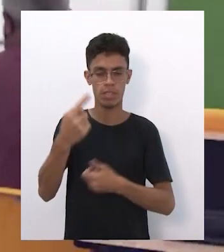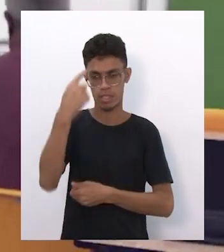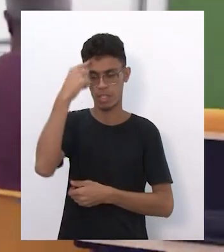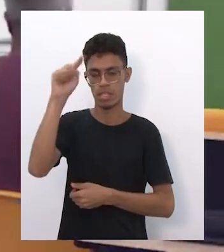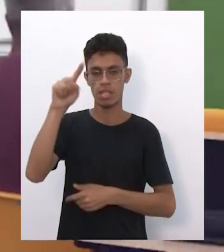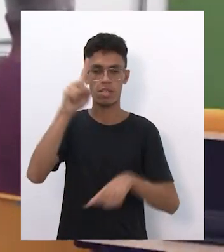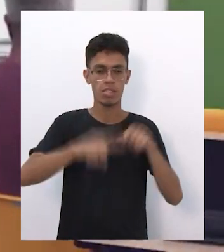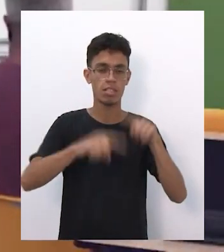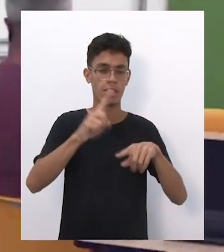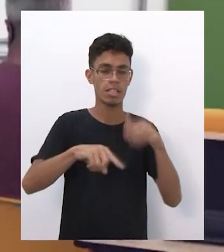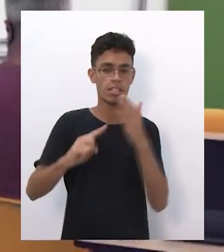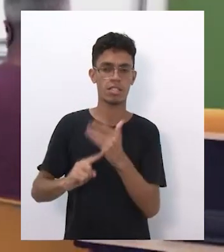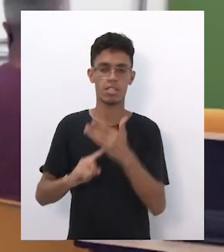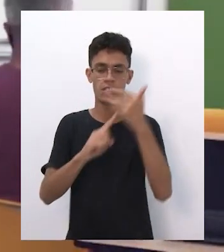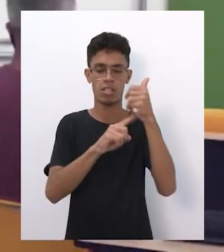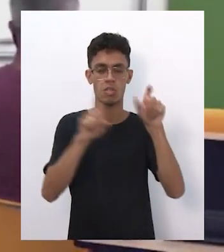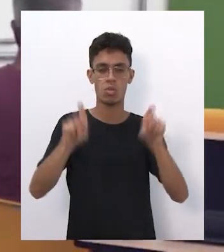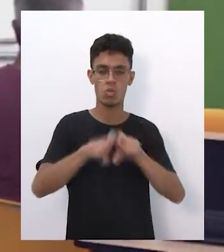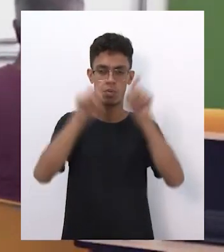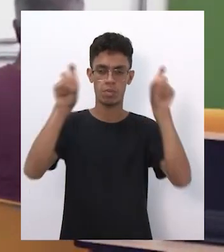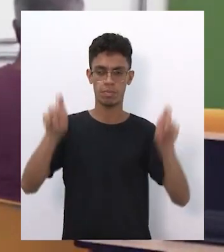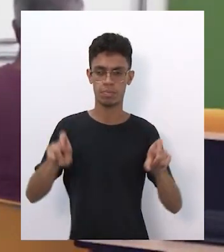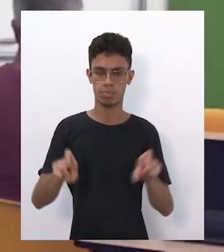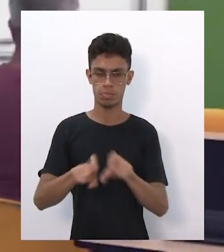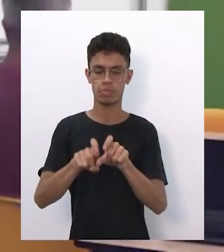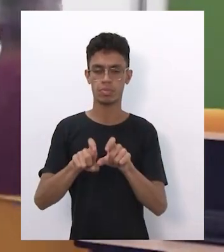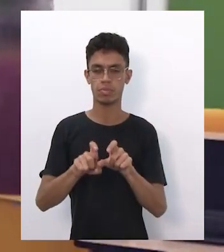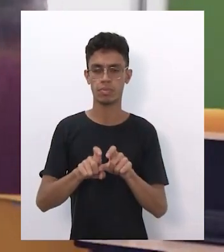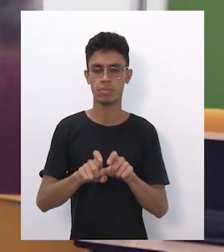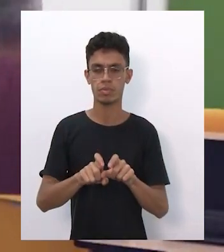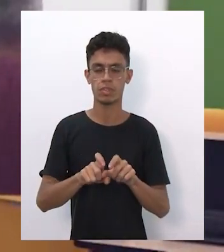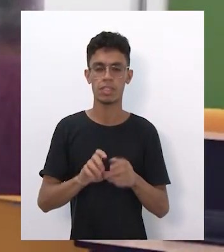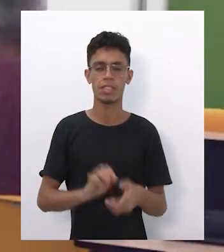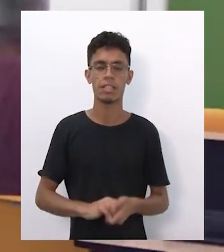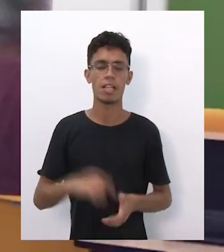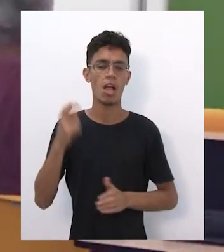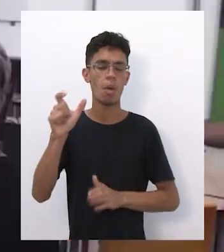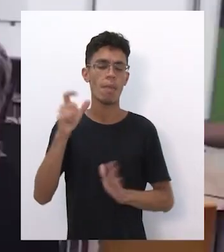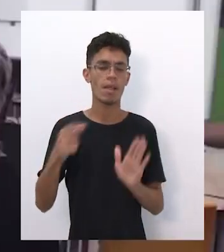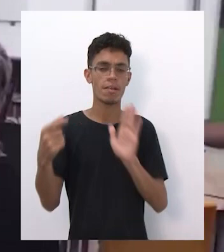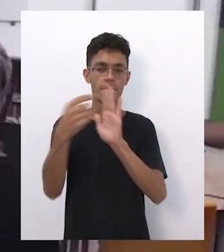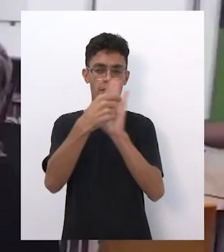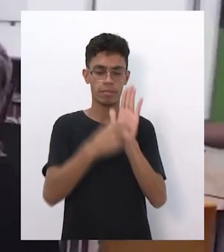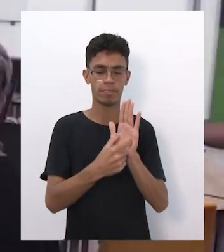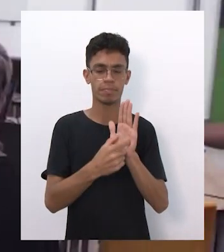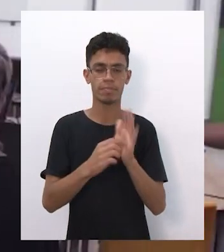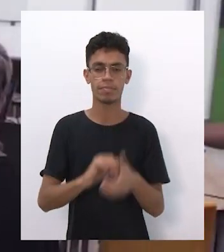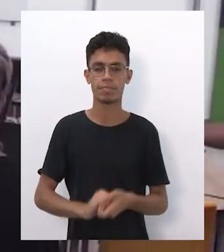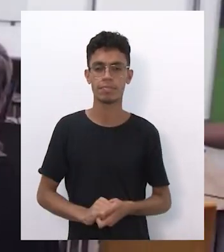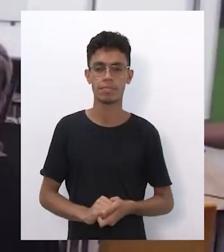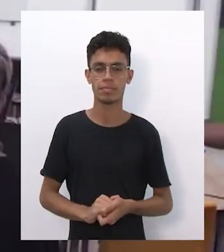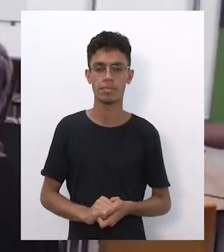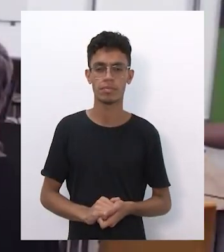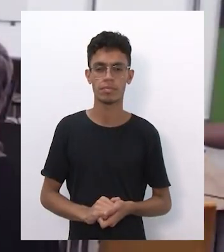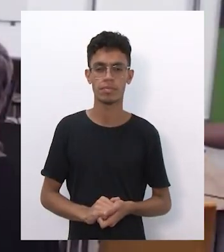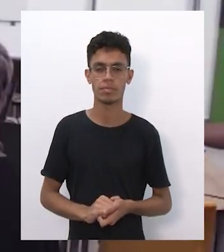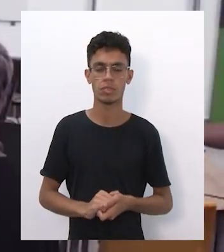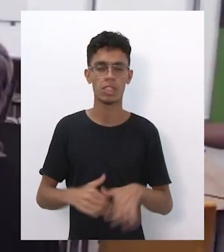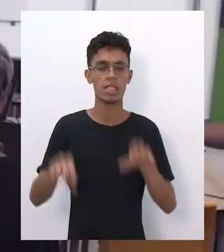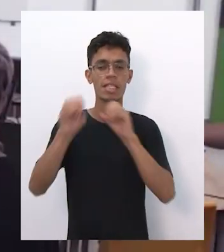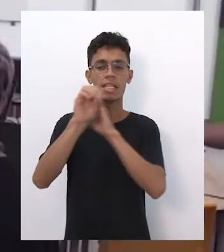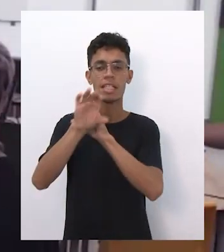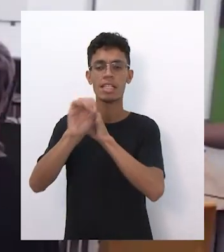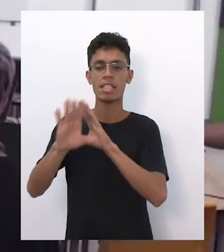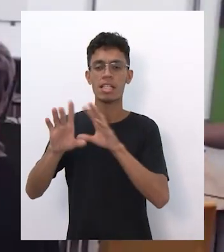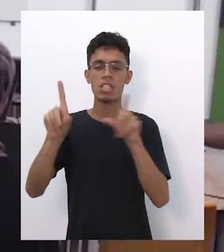recursos tecnológicos dos computadores, utilizar as placas de programação, o Arduino, para realmente ensinar o